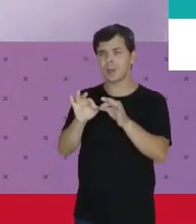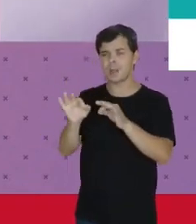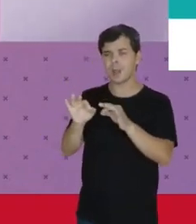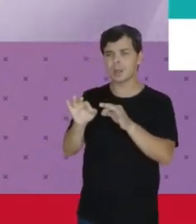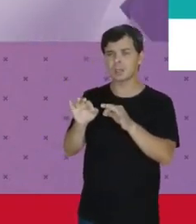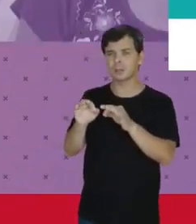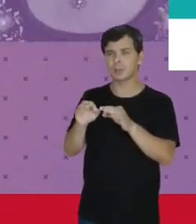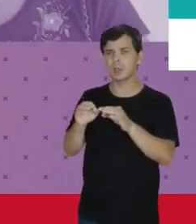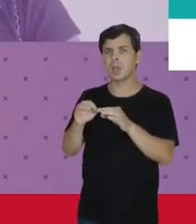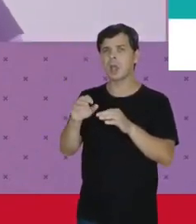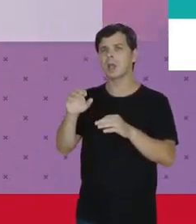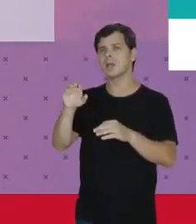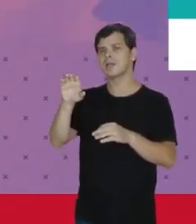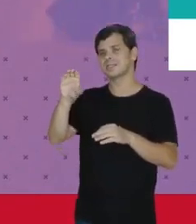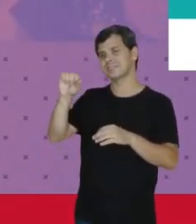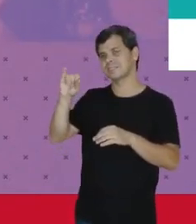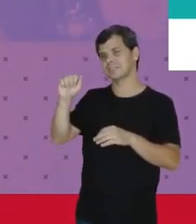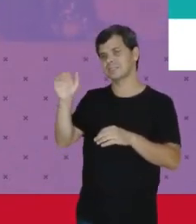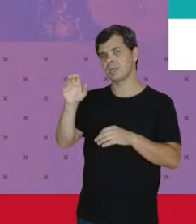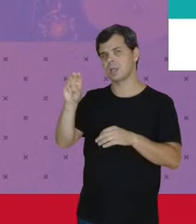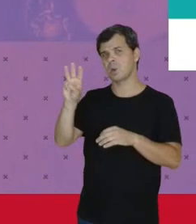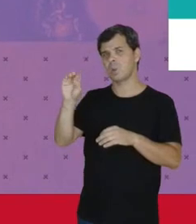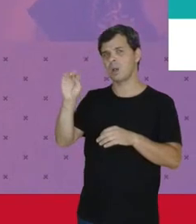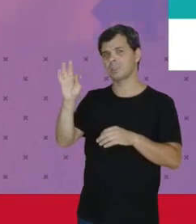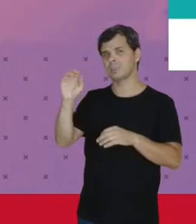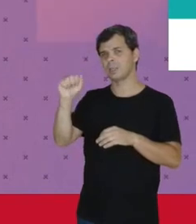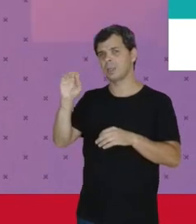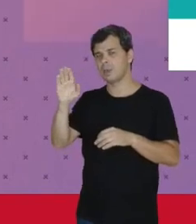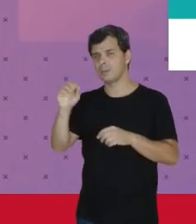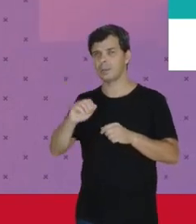gestora pública Célia Watanabe.